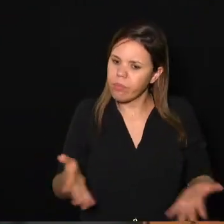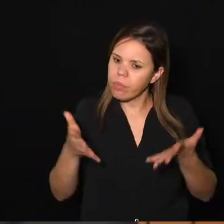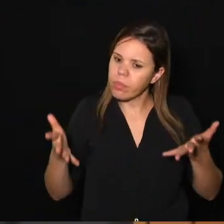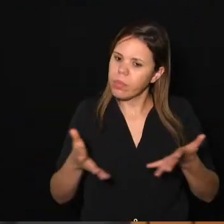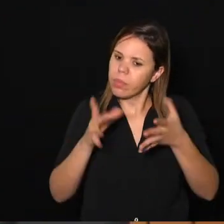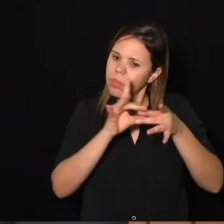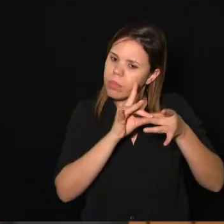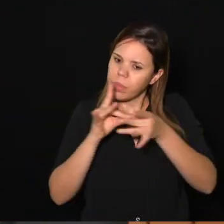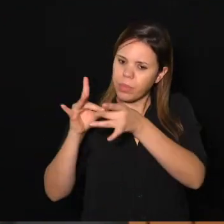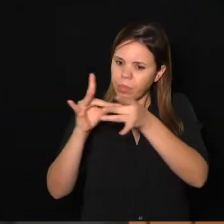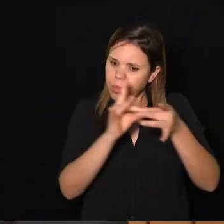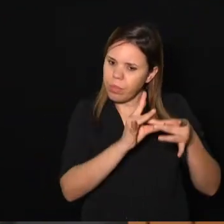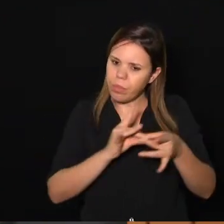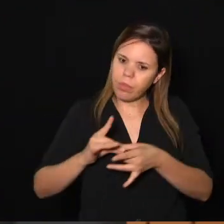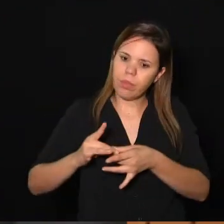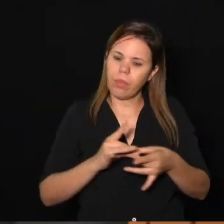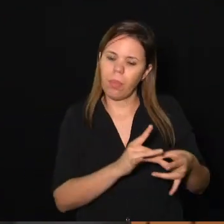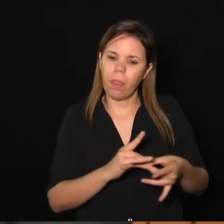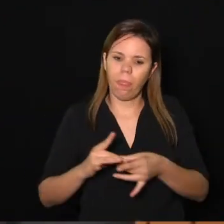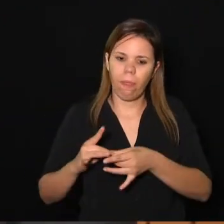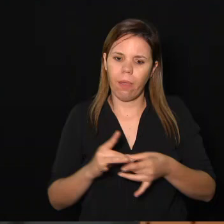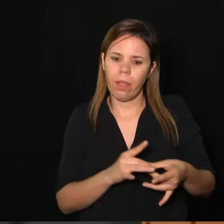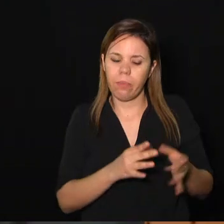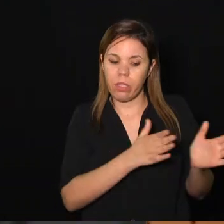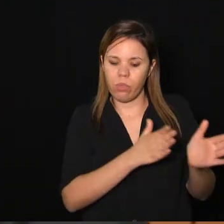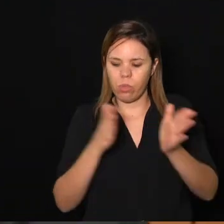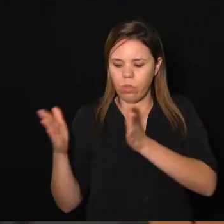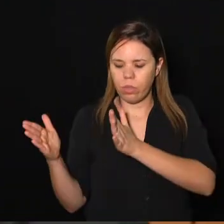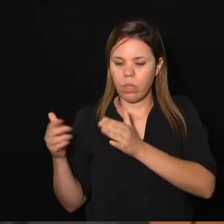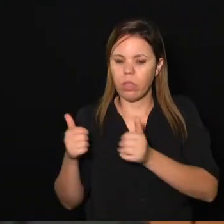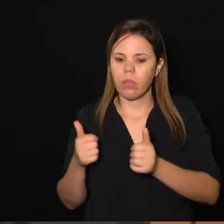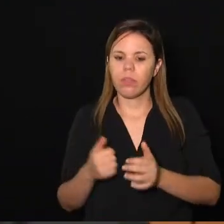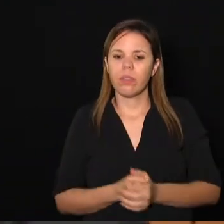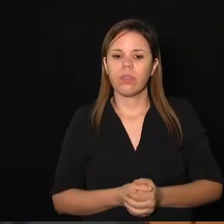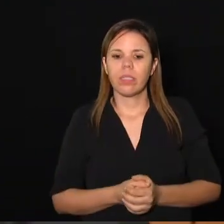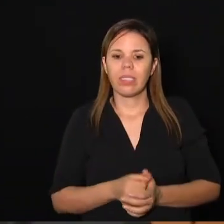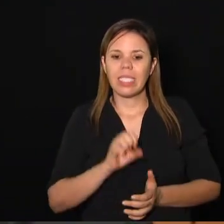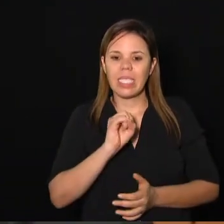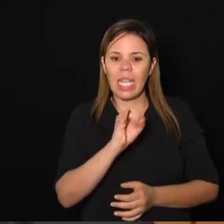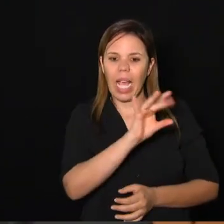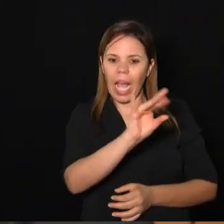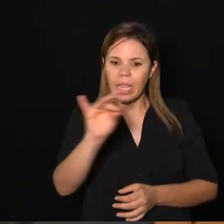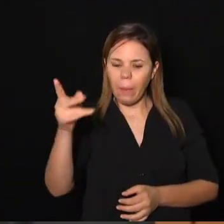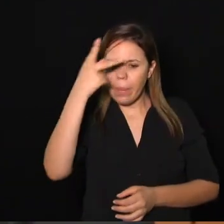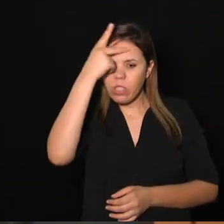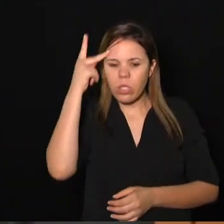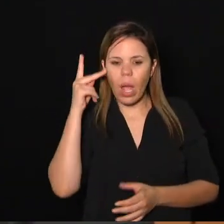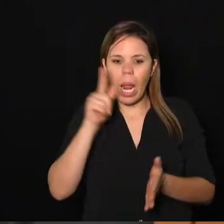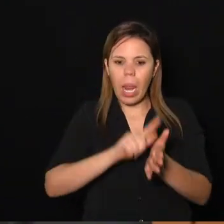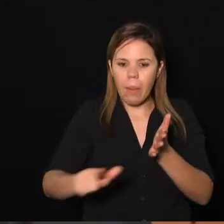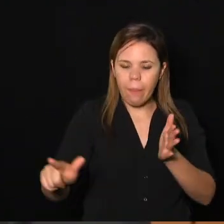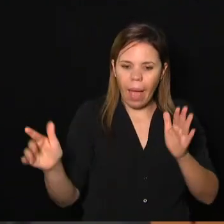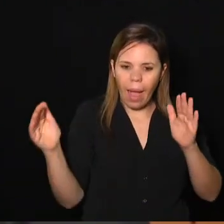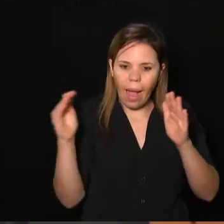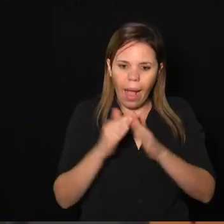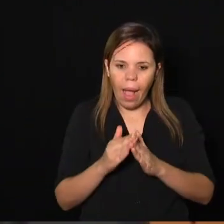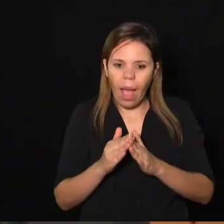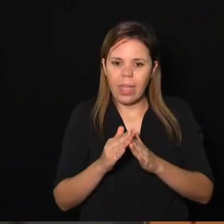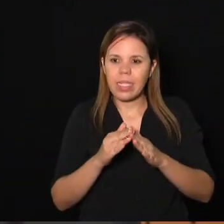ajudar a pessoa do lado é mais ou menos dizer que se cada um varrer a porta da casa a cidade vai ficar limpa